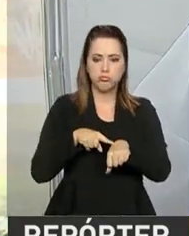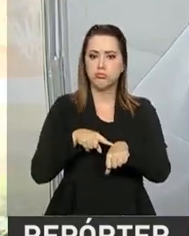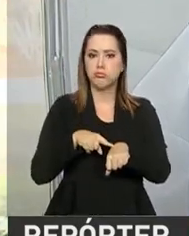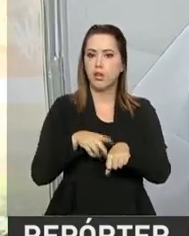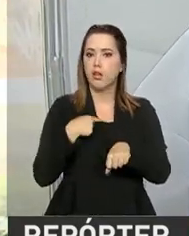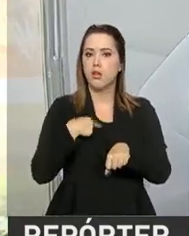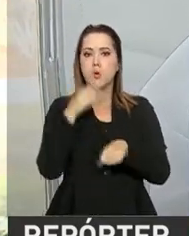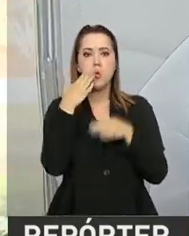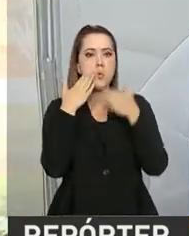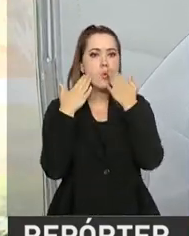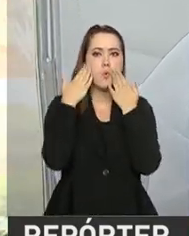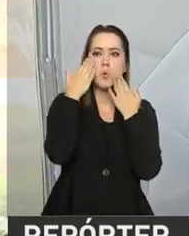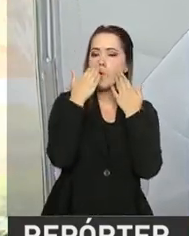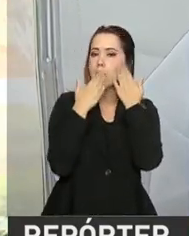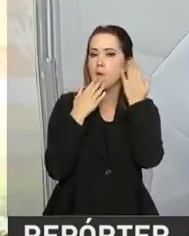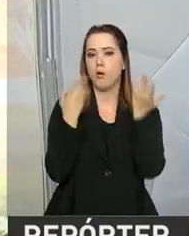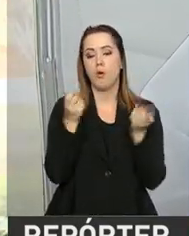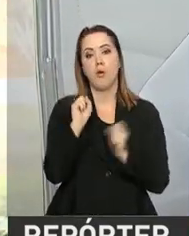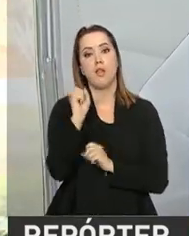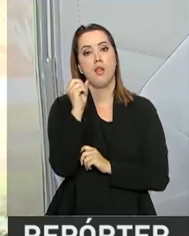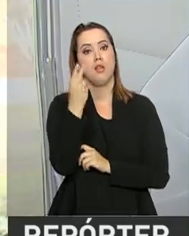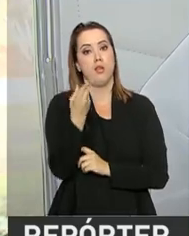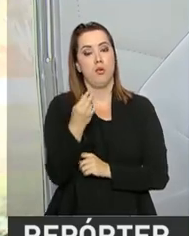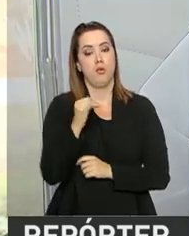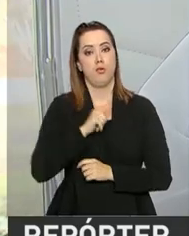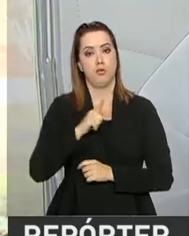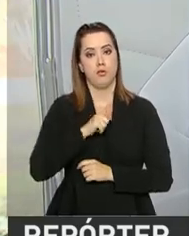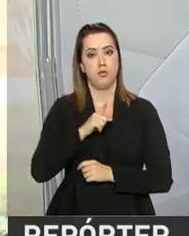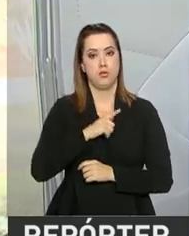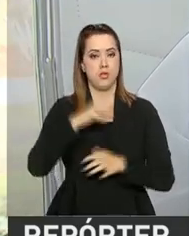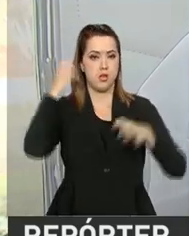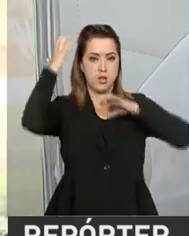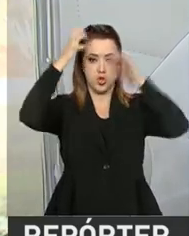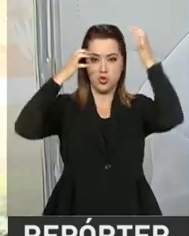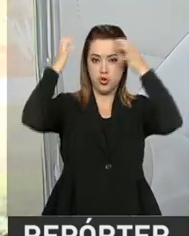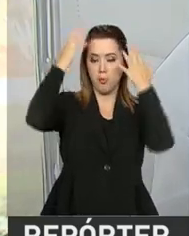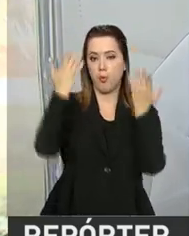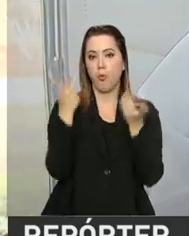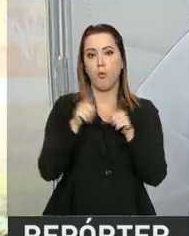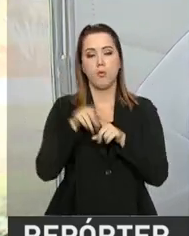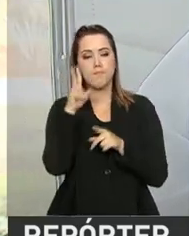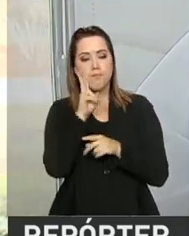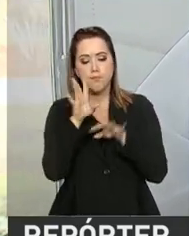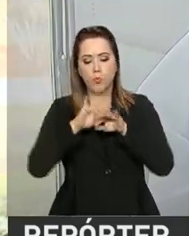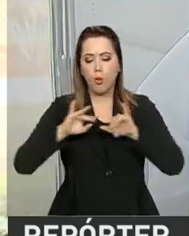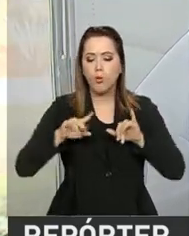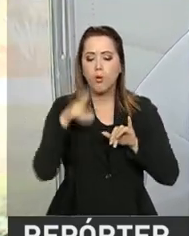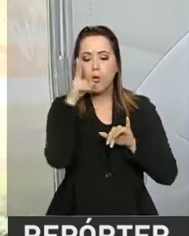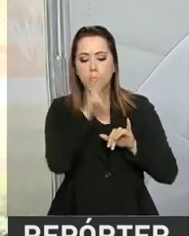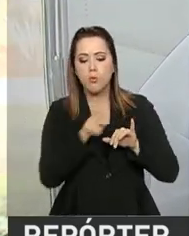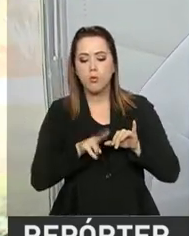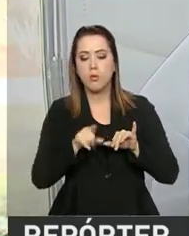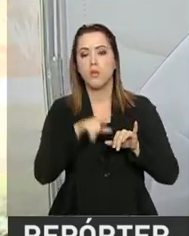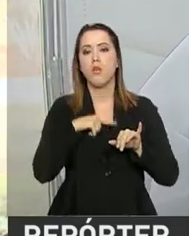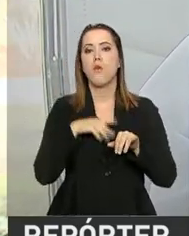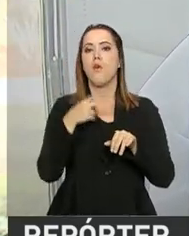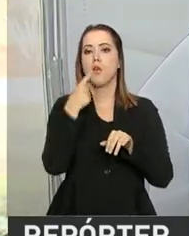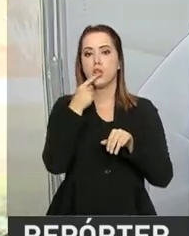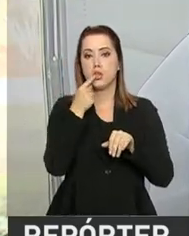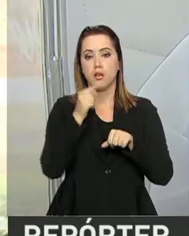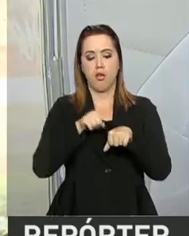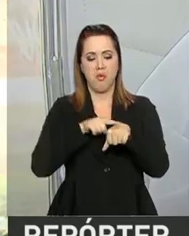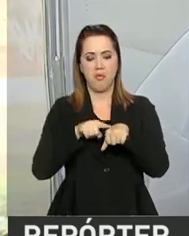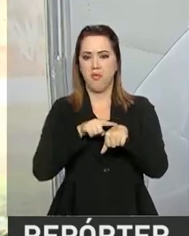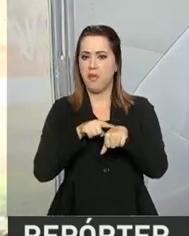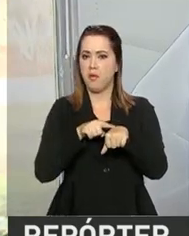seja maquiagem no rosto, ou se caso seja um shampoo, você olha o couro cabeludo, que provavelmente vai estar vermelhinho, a